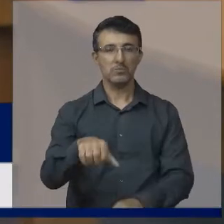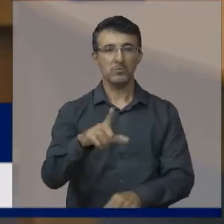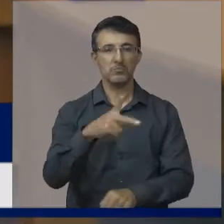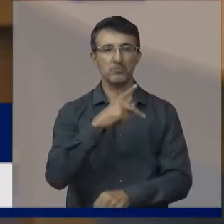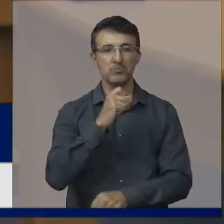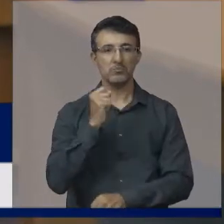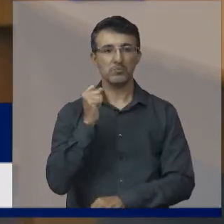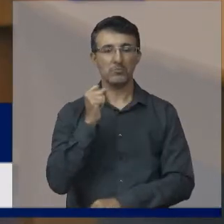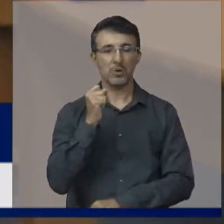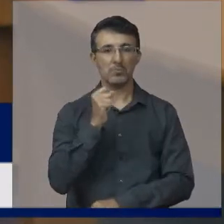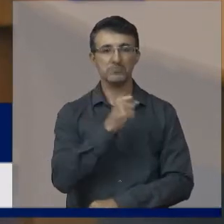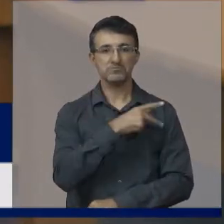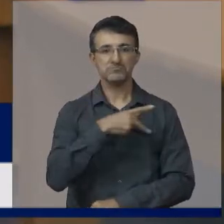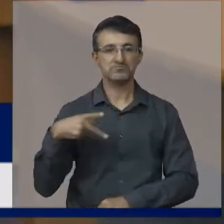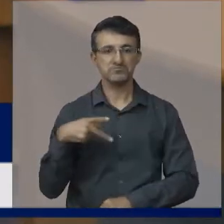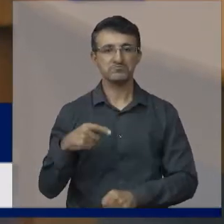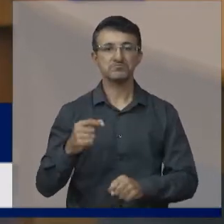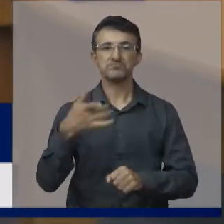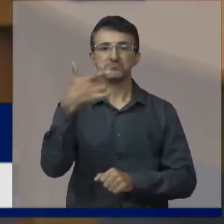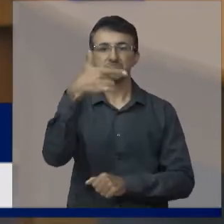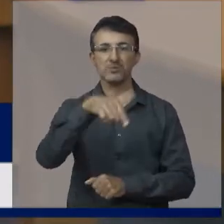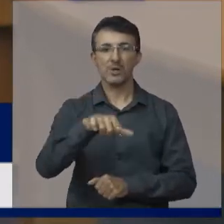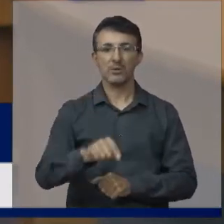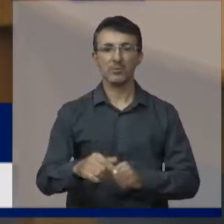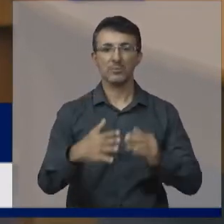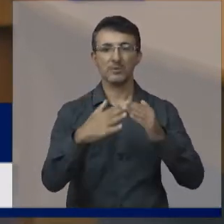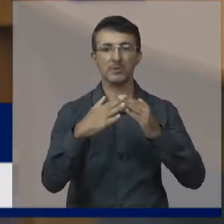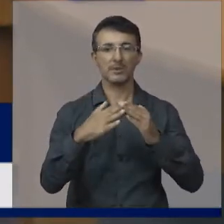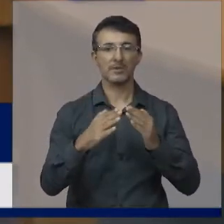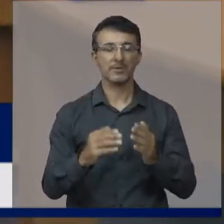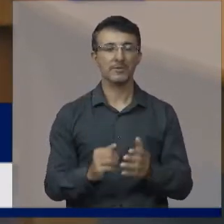dessa casa. E dizer a vocês,